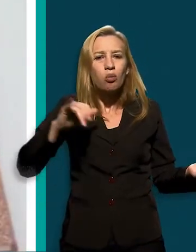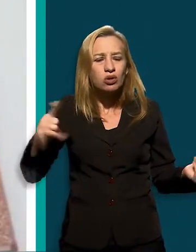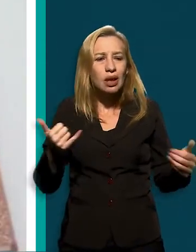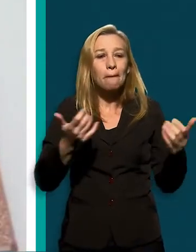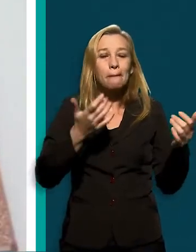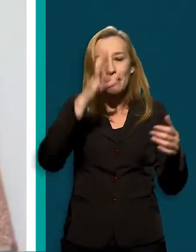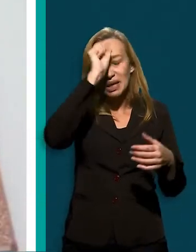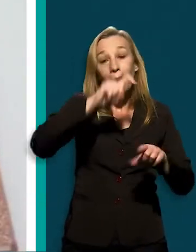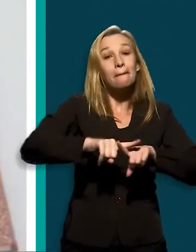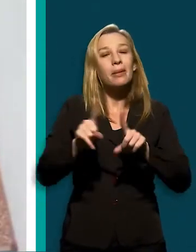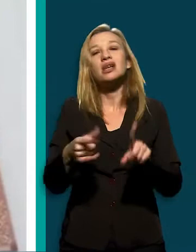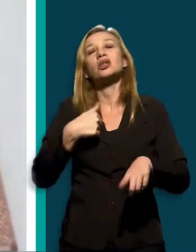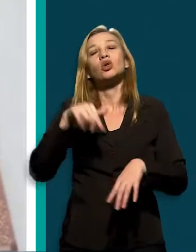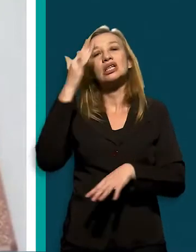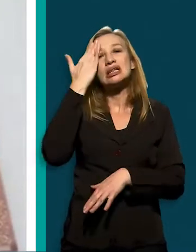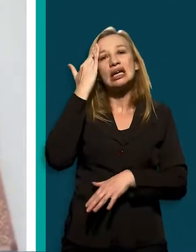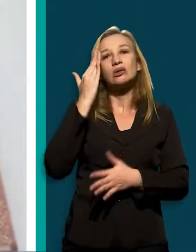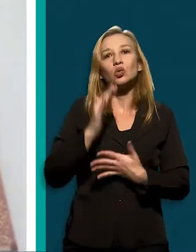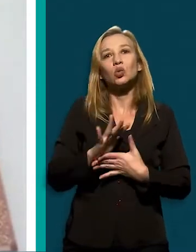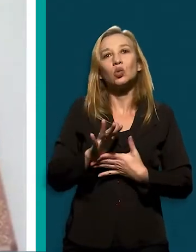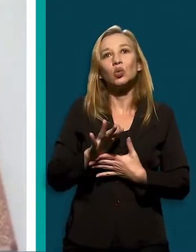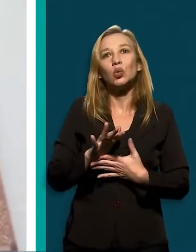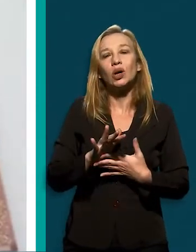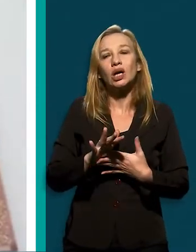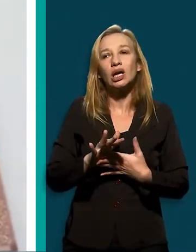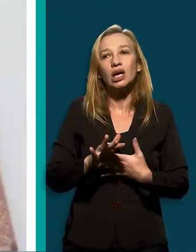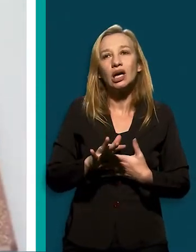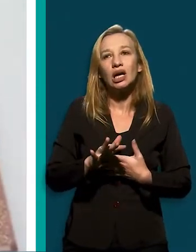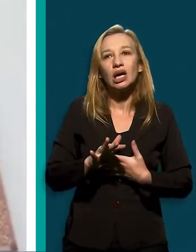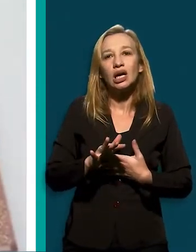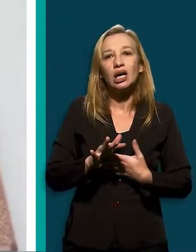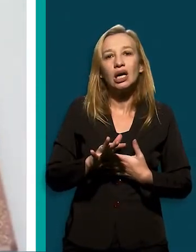aprendendo. Mas eu entendo que, assim,